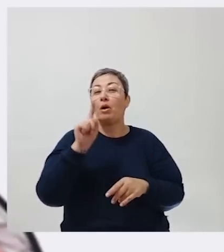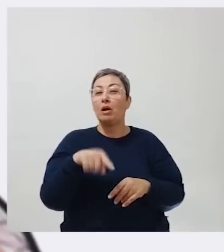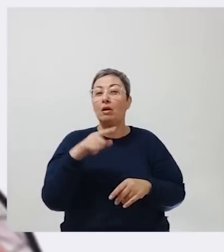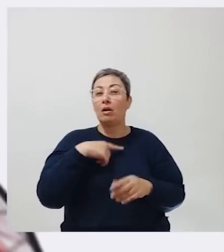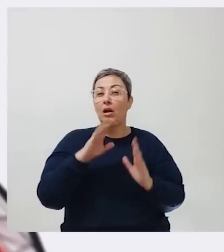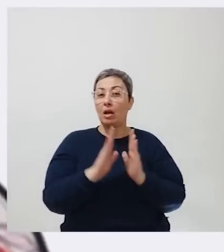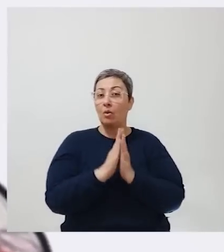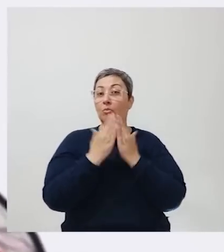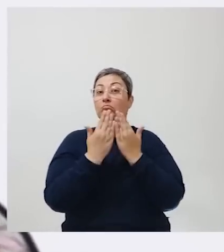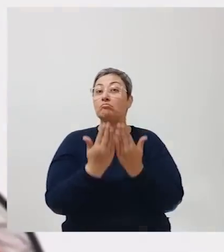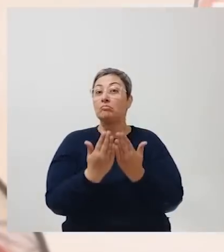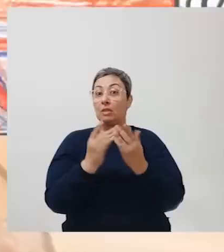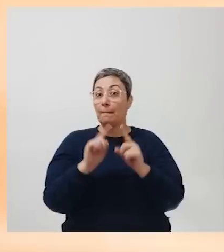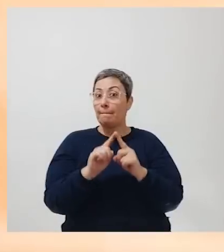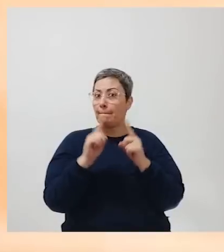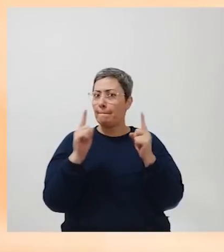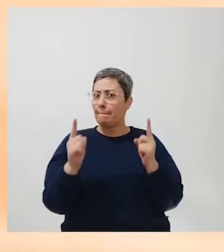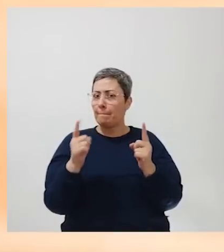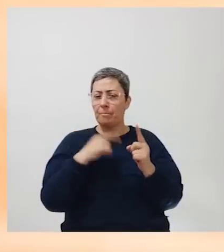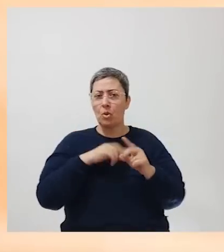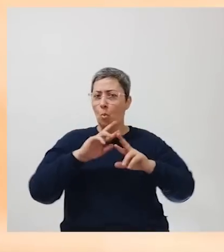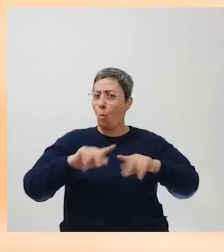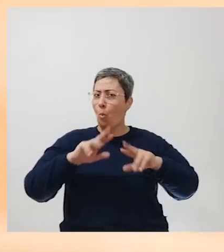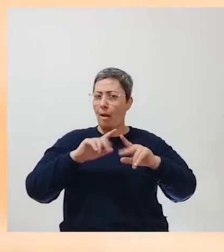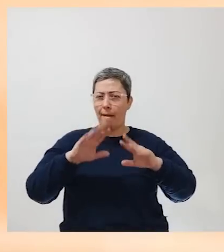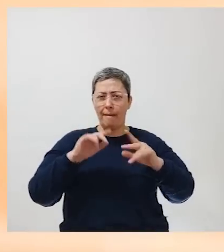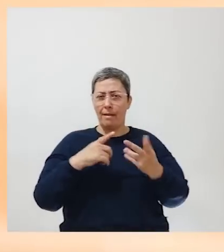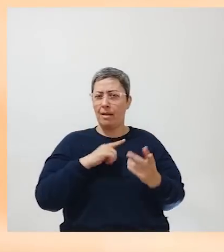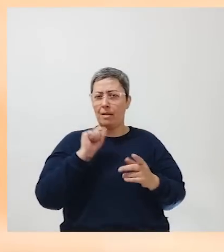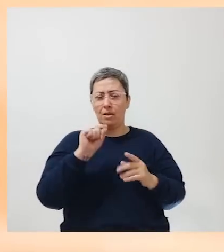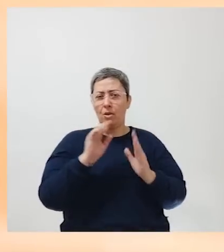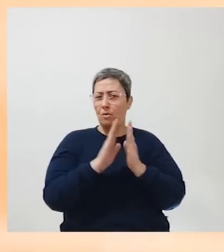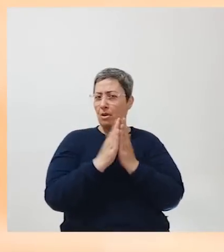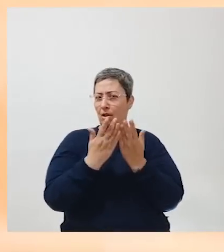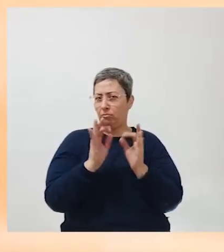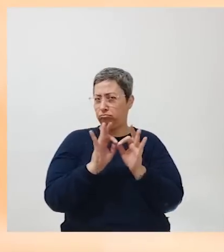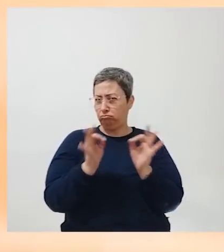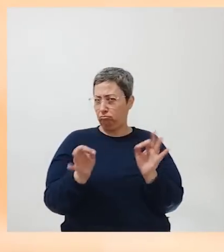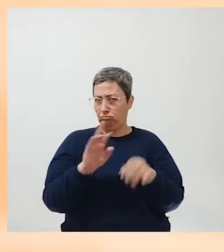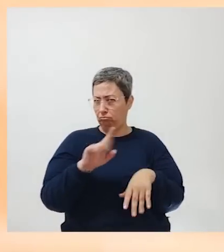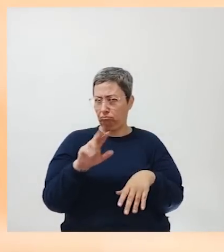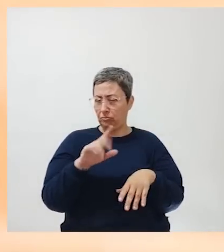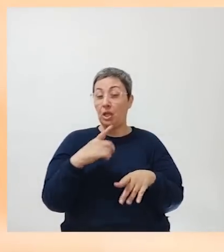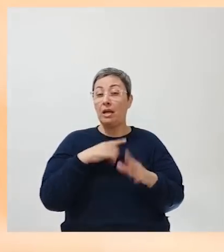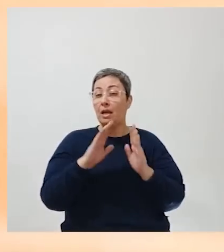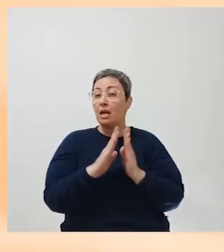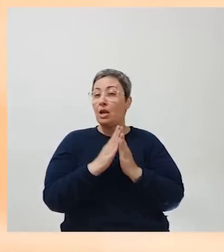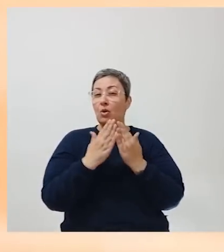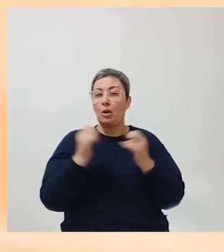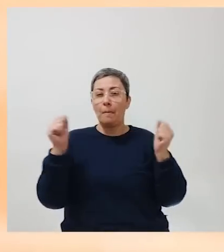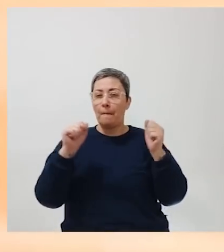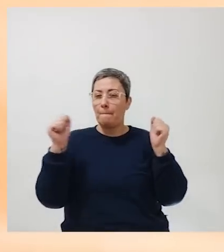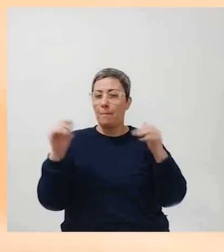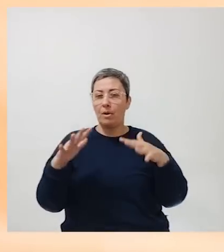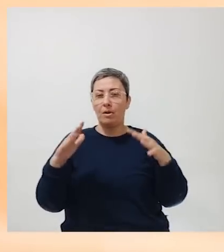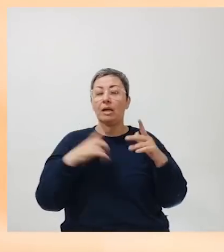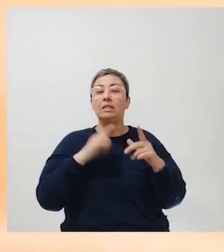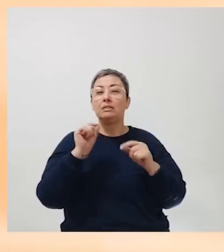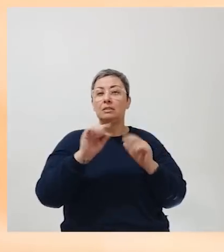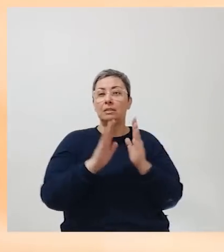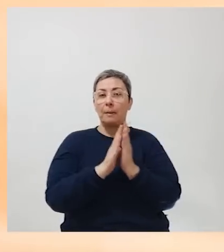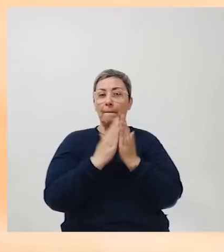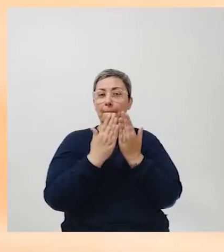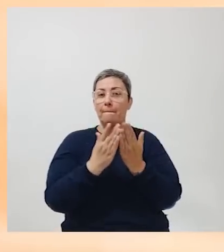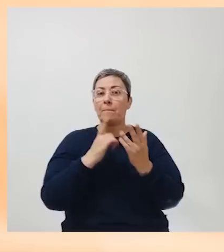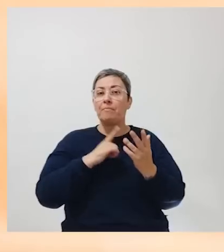um livro. Mas não era um simples livro, era um livro mágico. Nesse